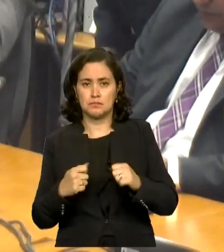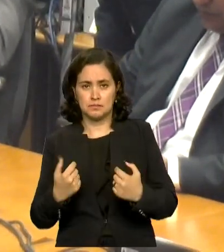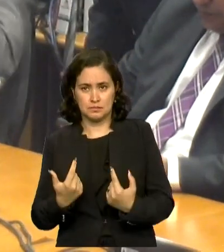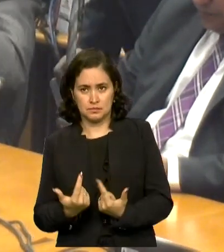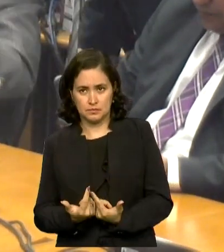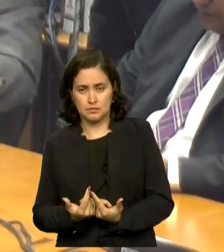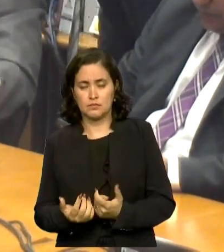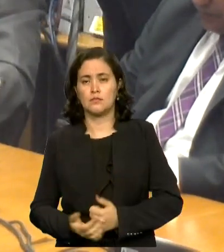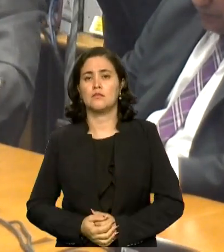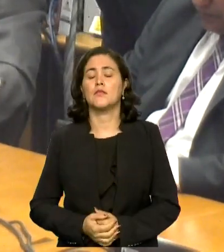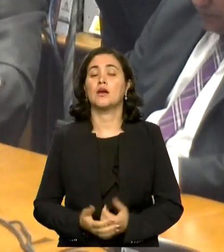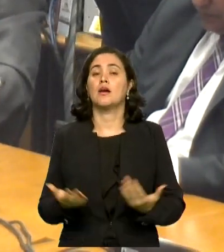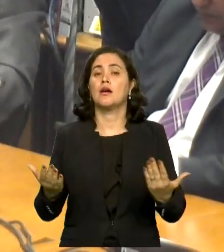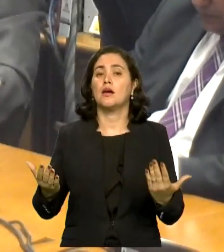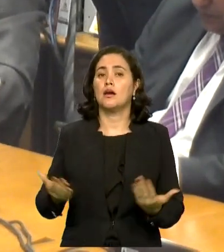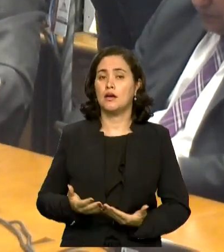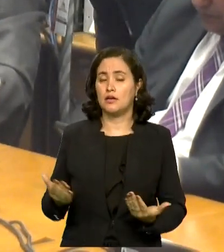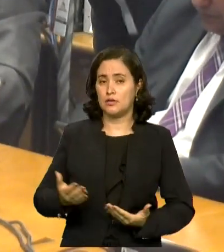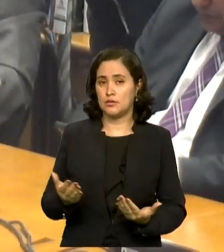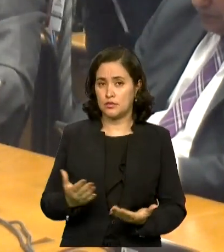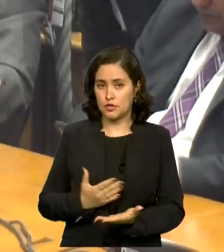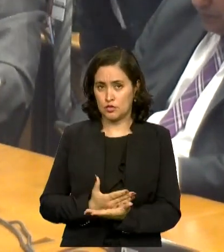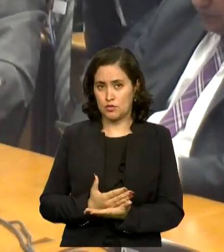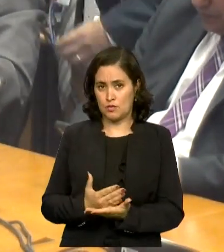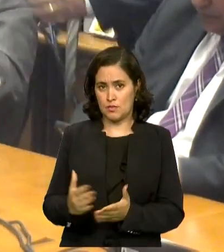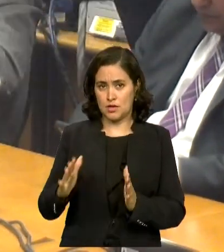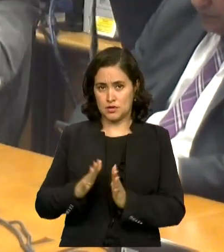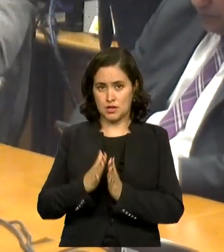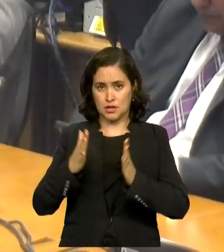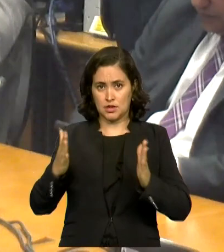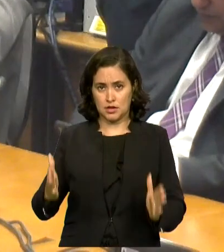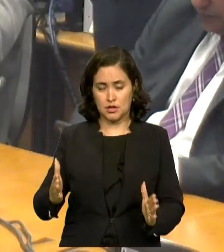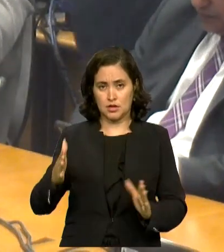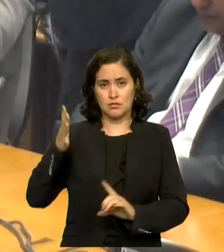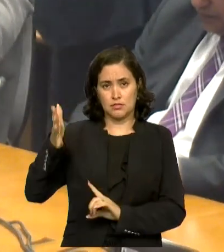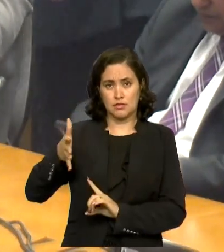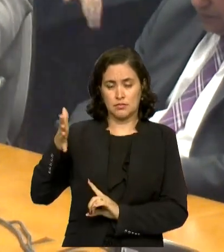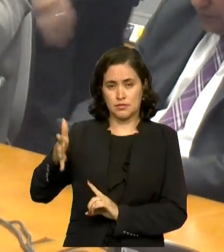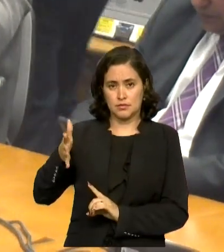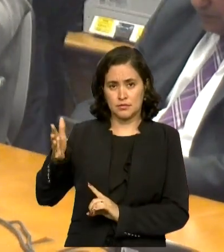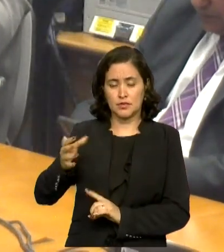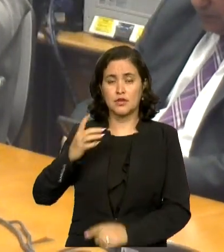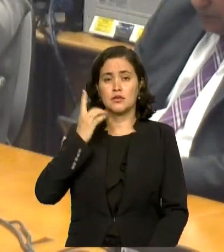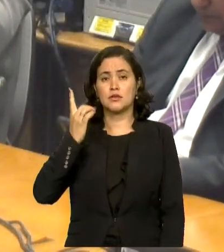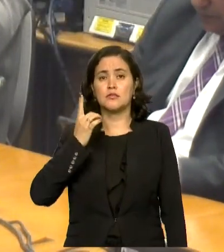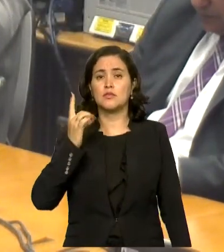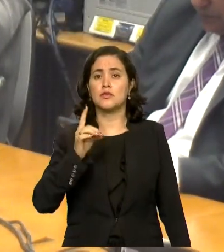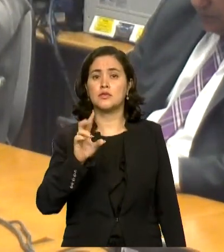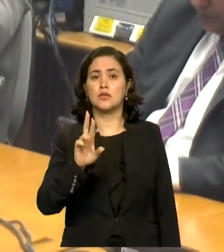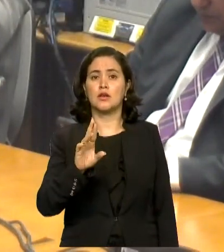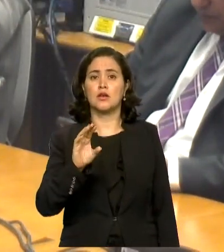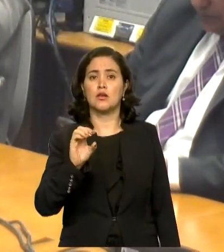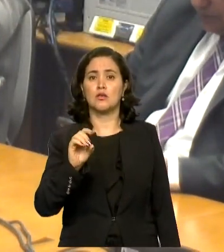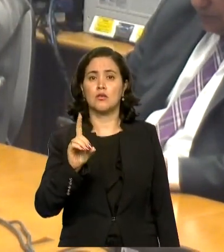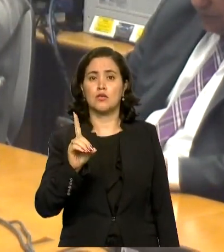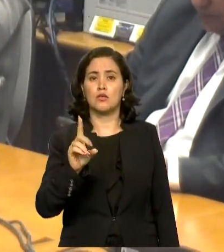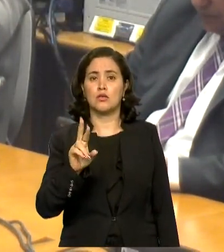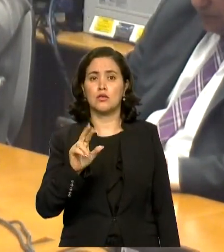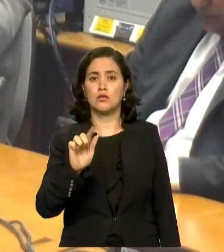momento o grande expediente com o deputado vice-presidente da casa, Rodrigo Lago.